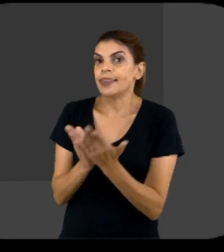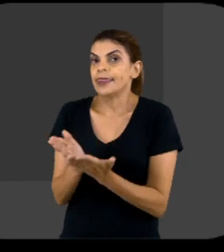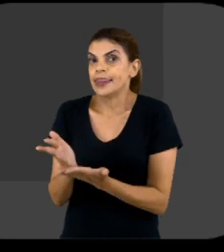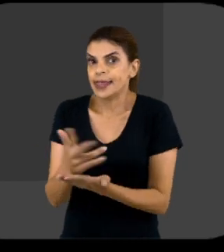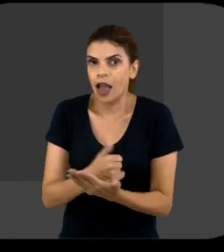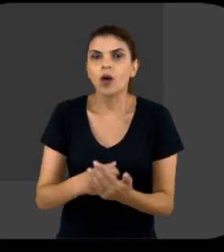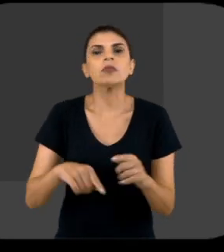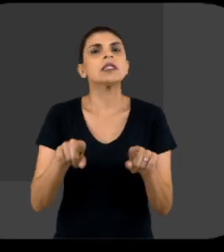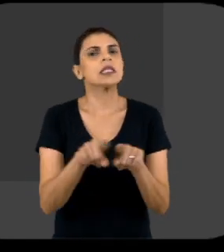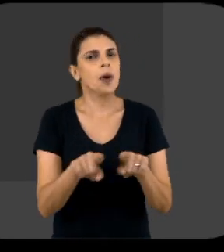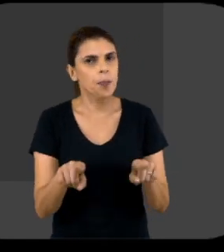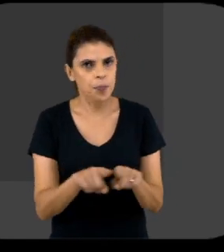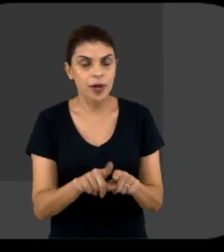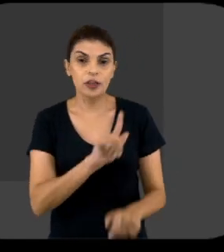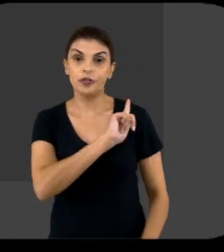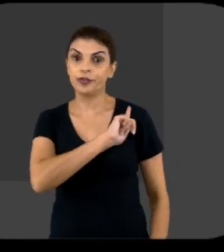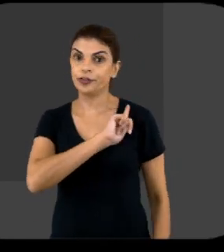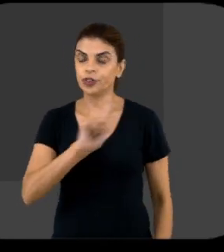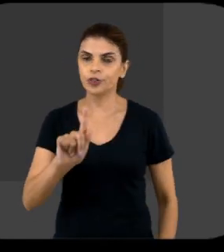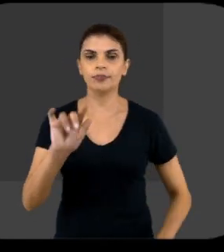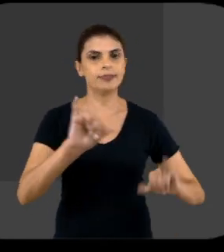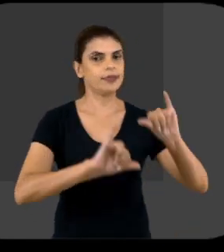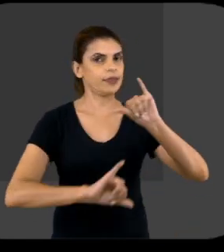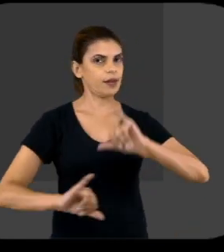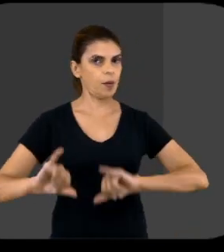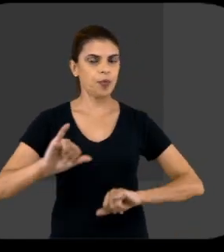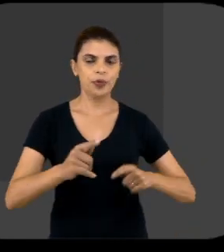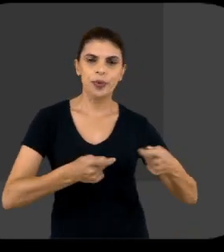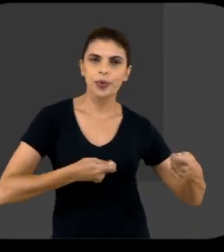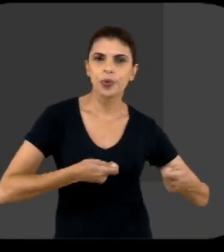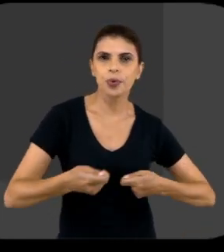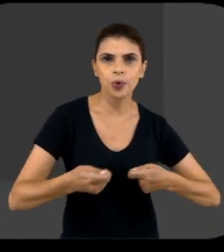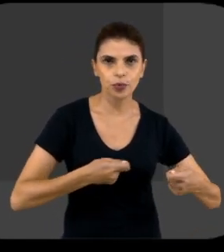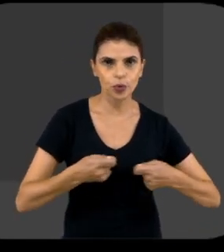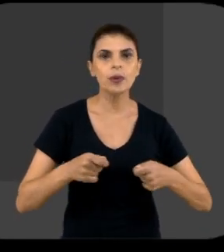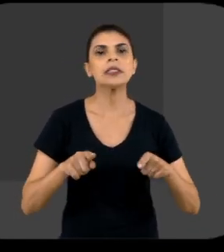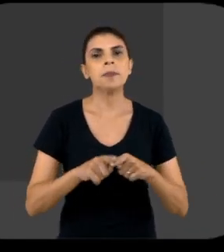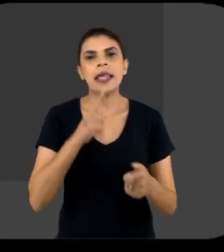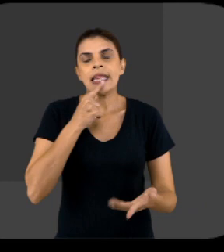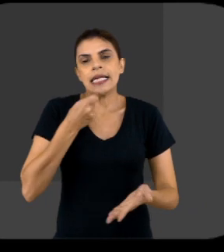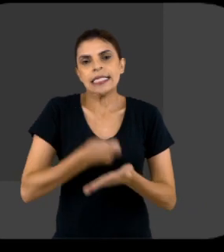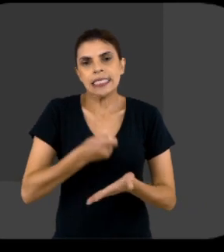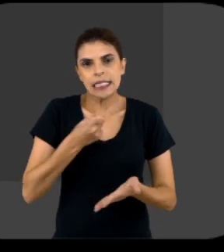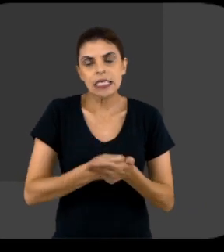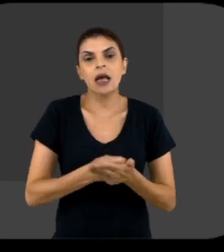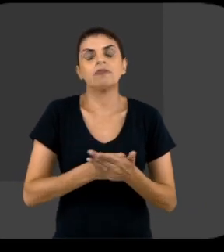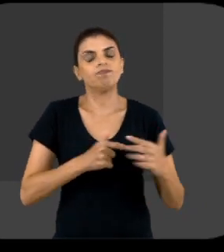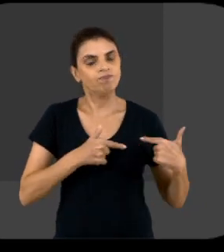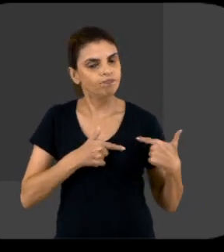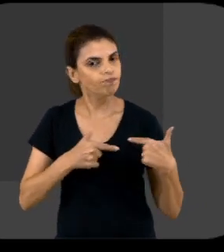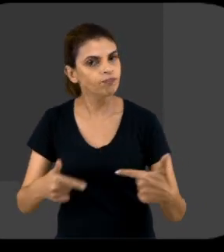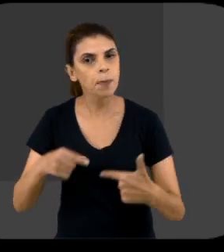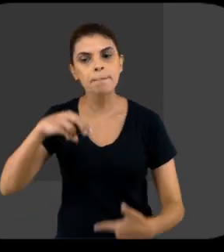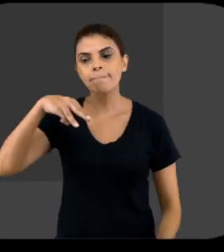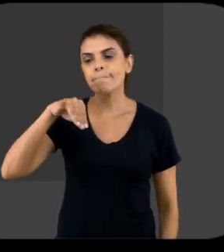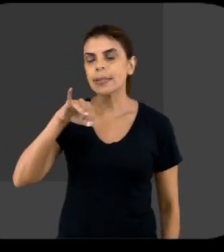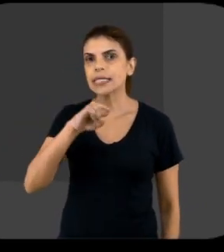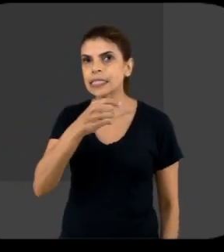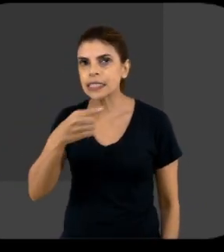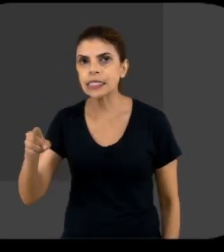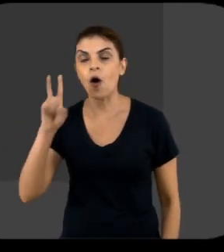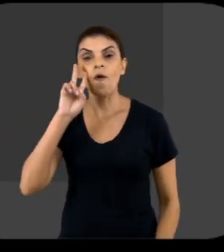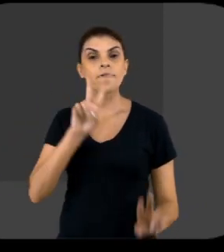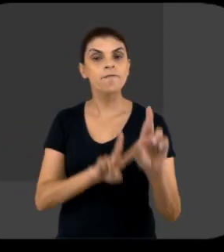requisitos envolvendo a parte de gestão do laboratório. E ela fala bastante na exigência de uma